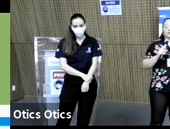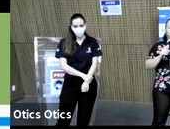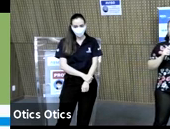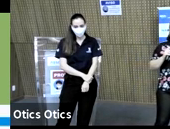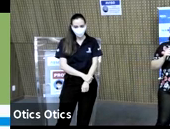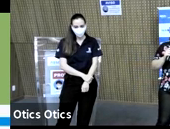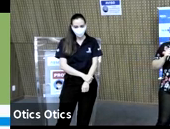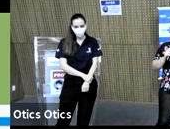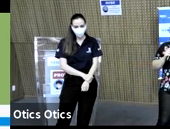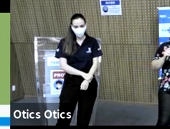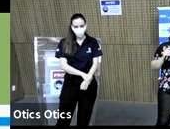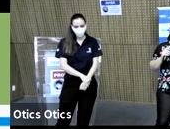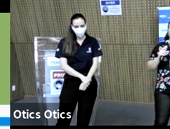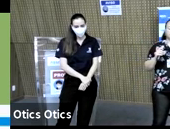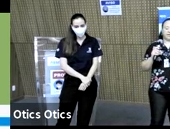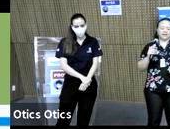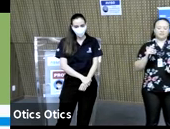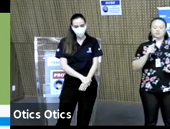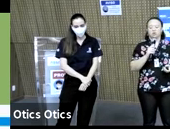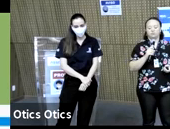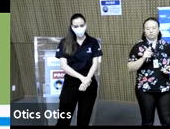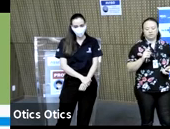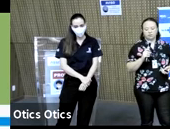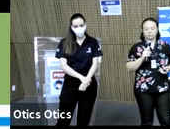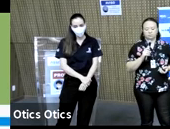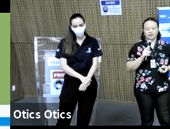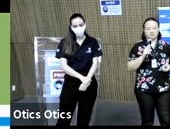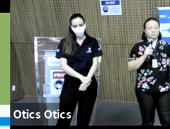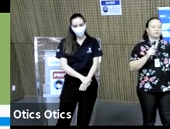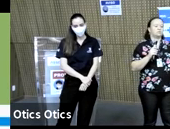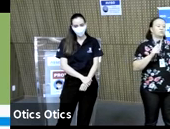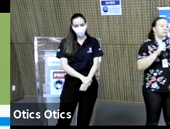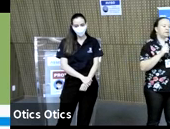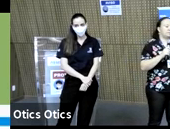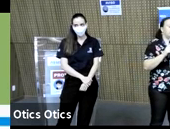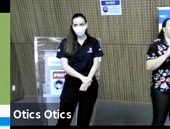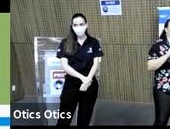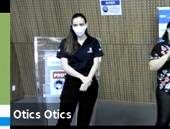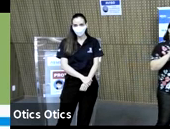Nosso telefone, 2020-1990 da gerência, 1991 da recepção. Nós não